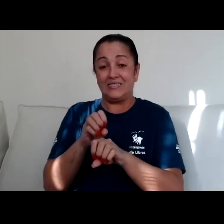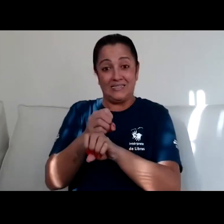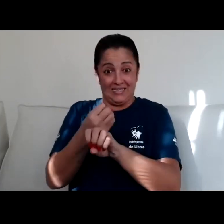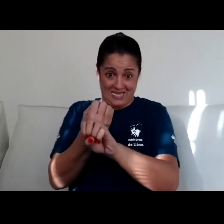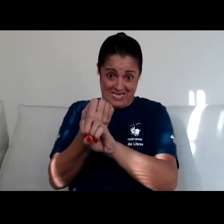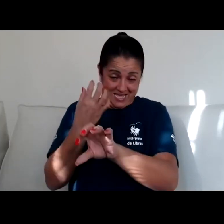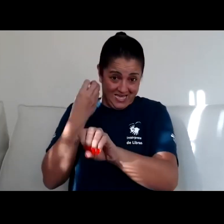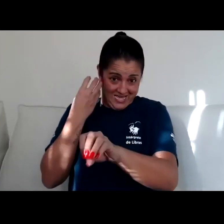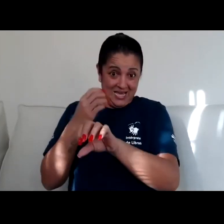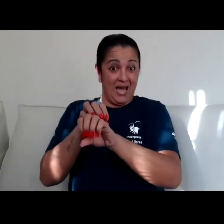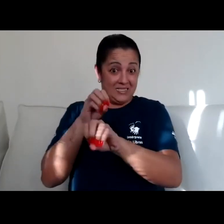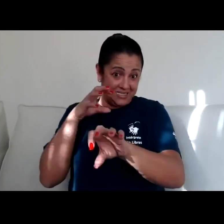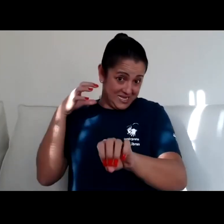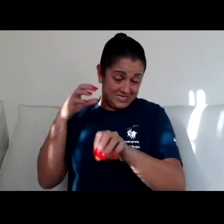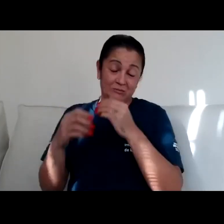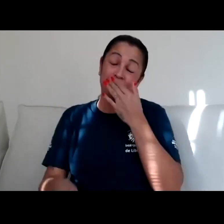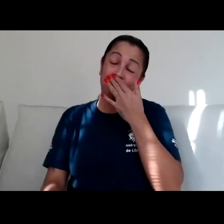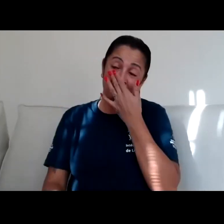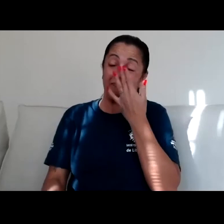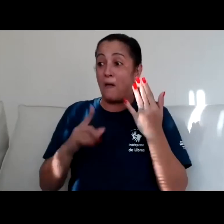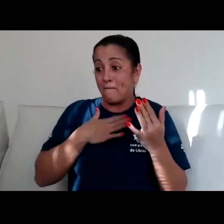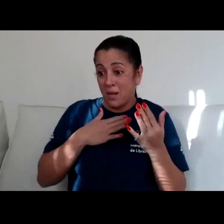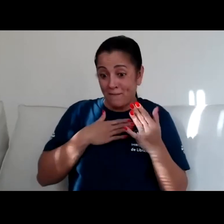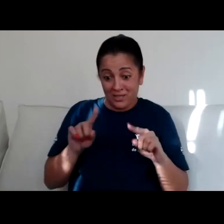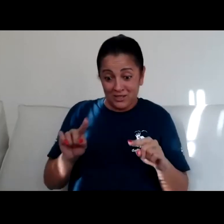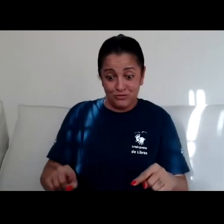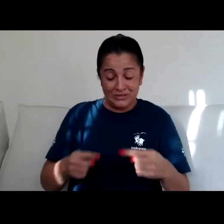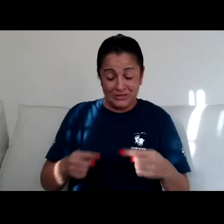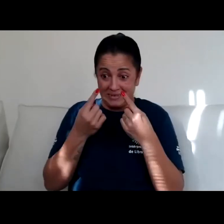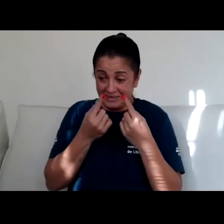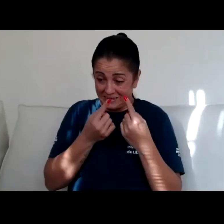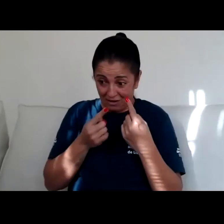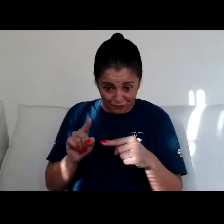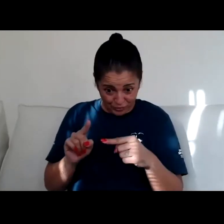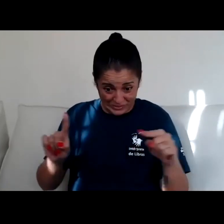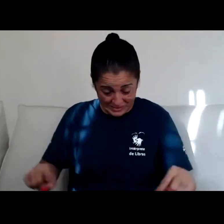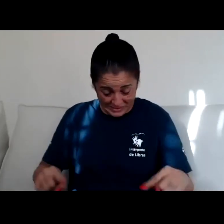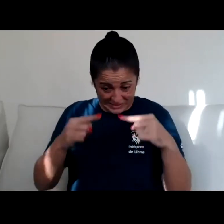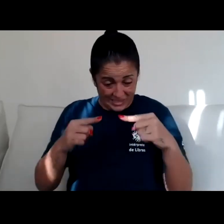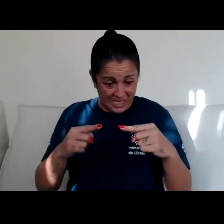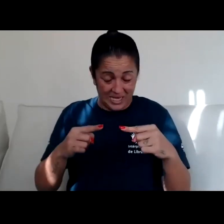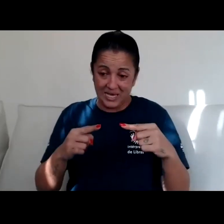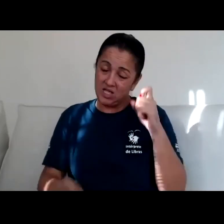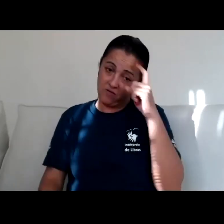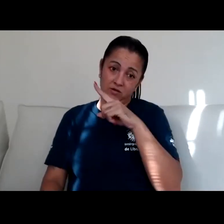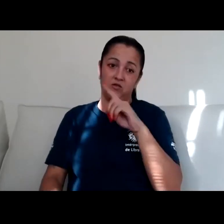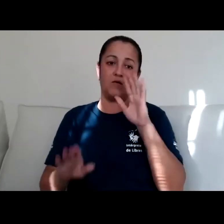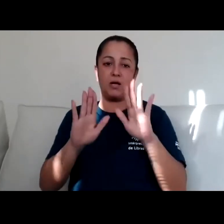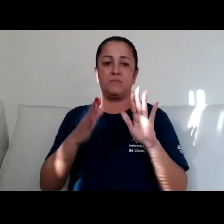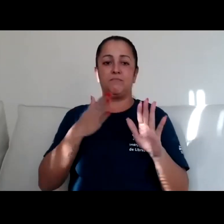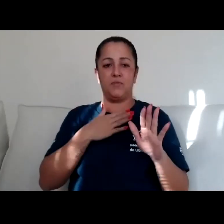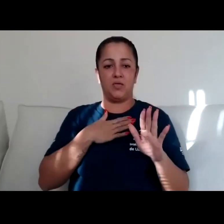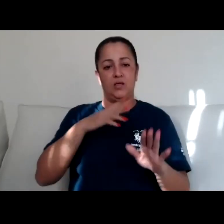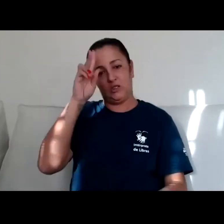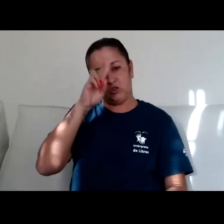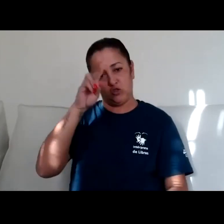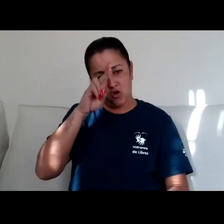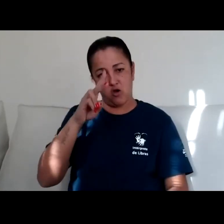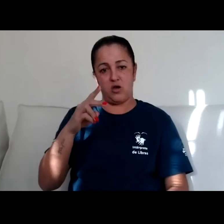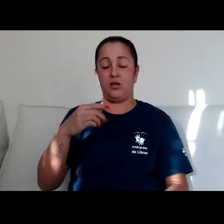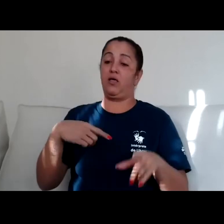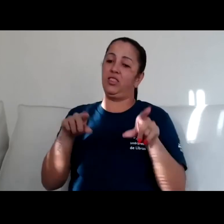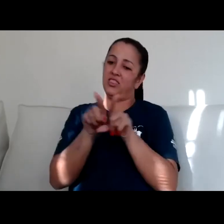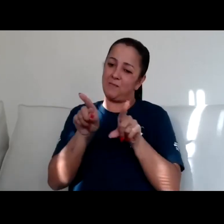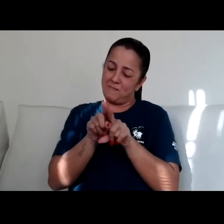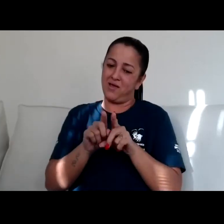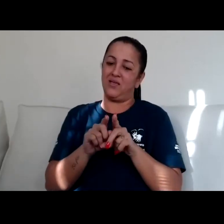mim é grande, mas eu quero contar para vocês a minha história e a história da Biblioteca Maria Firmina